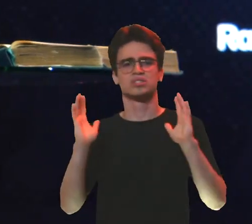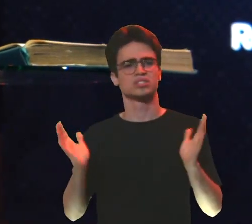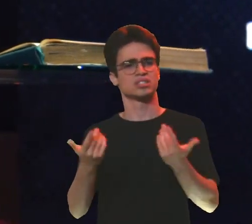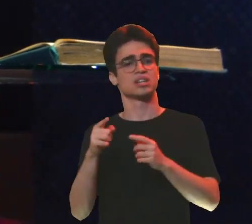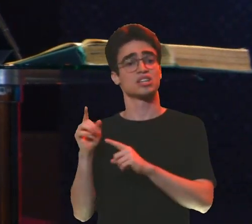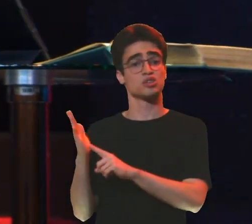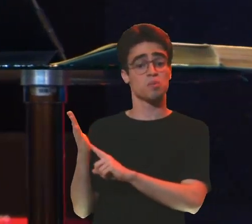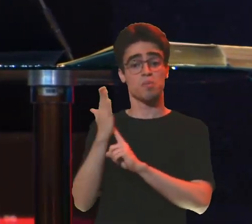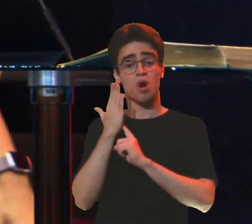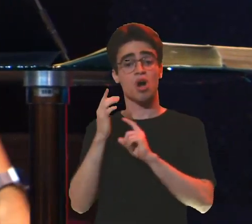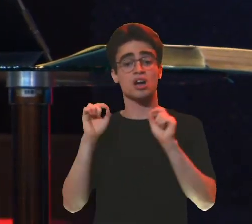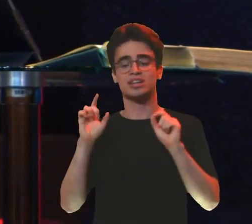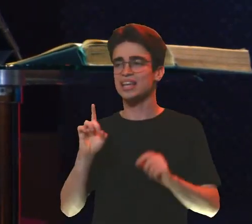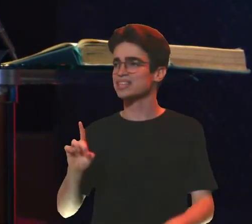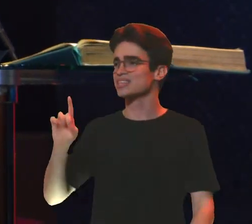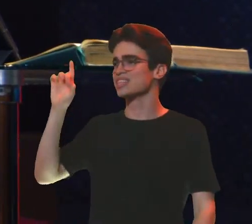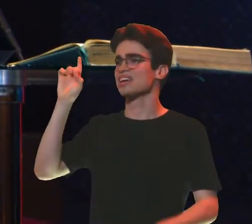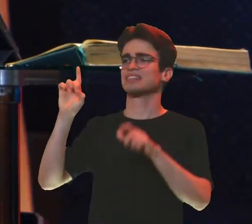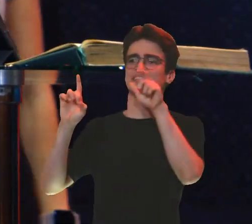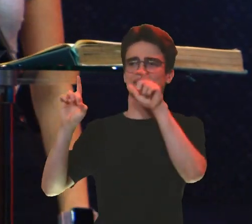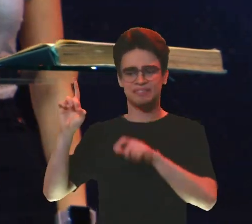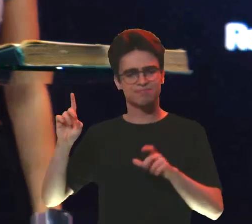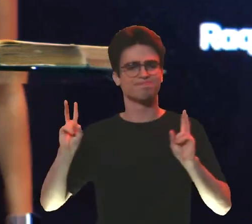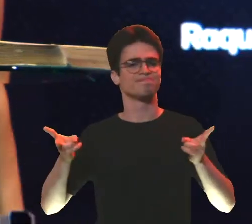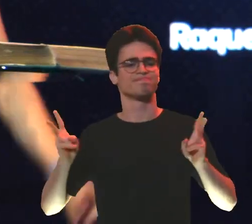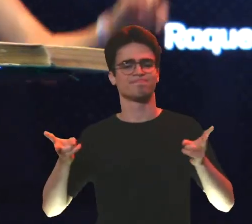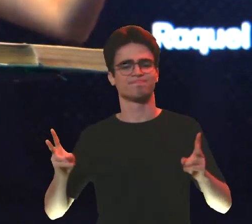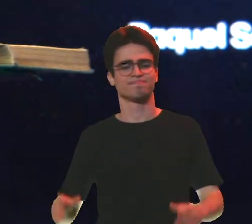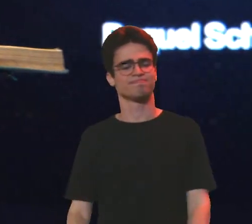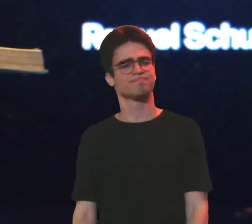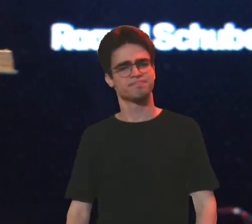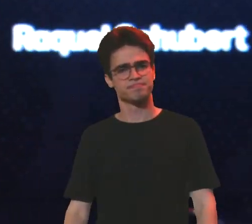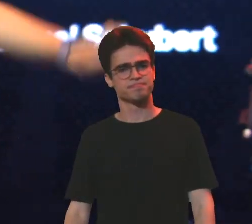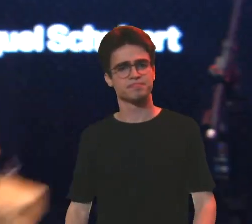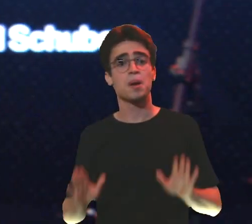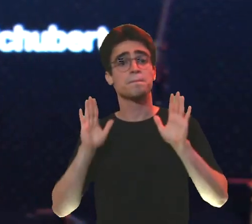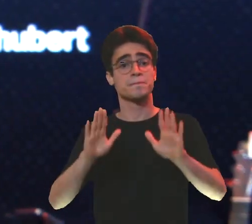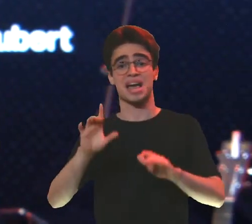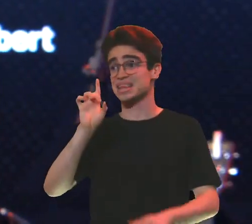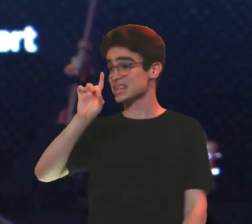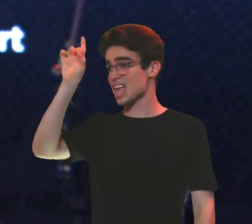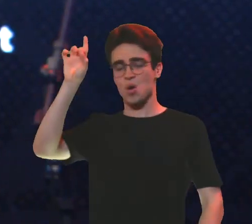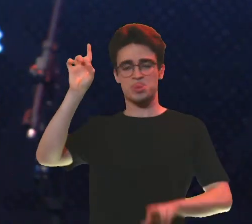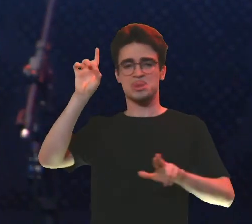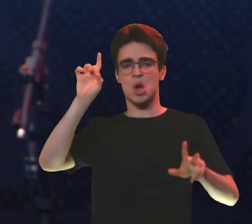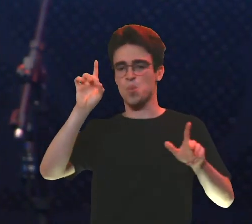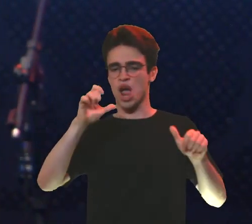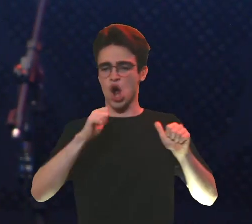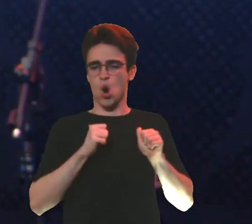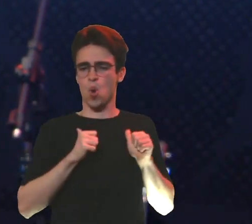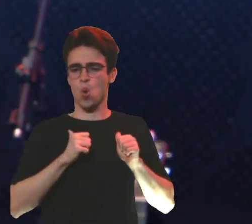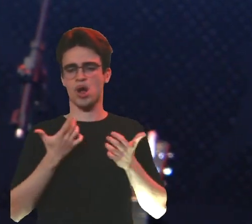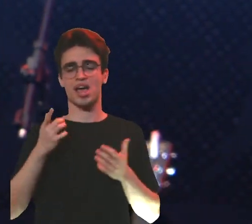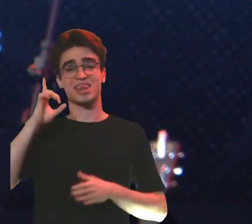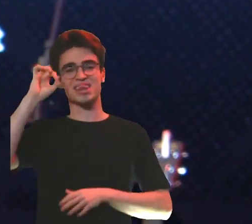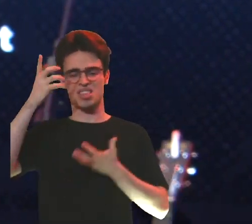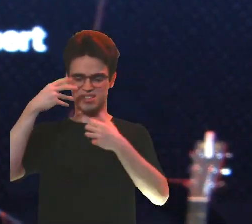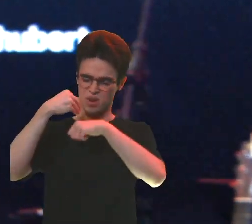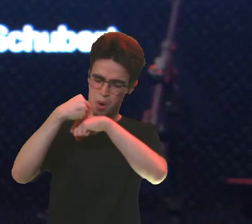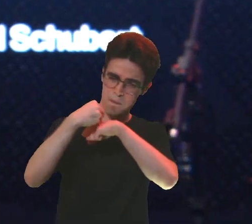nosso coração que Ele é Deus. Mas Deus não foi egoísta com a gente, Ele decidiu